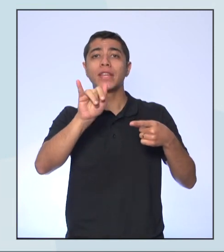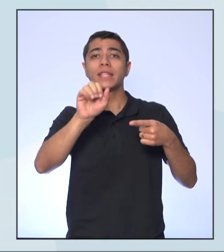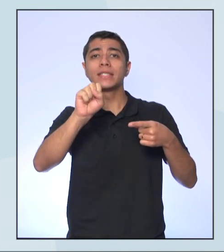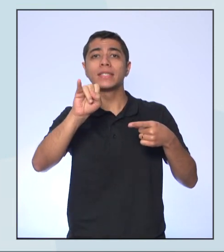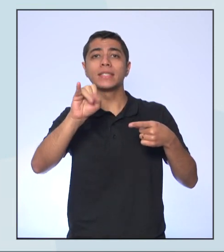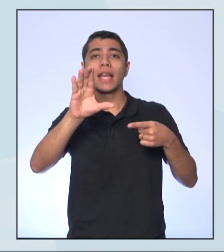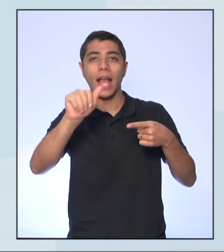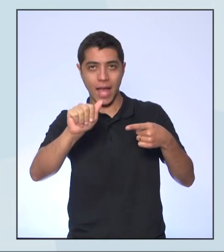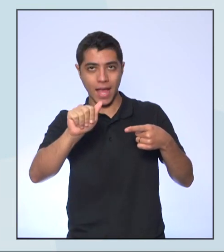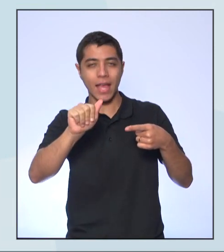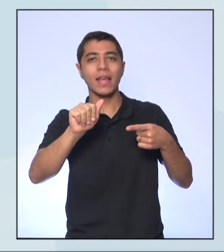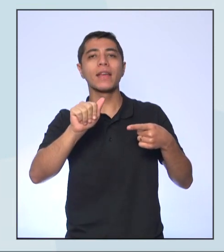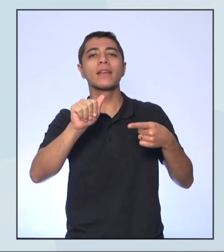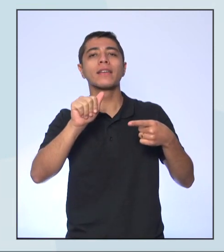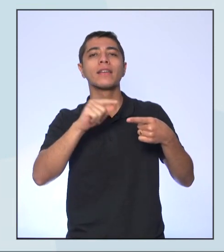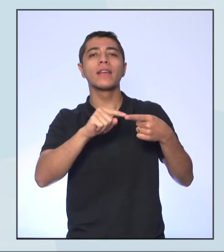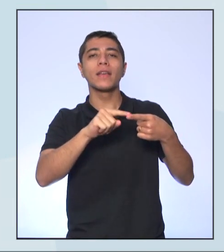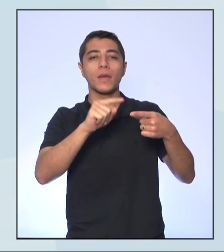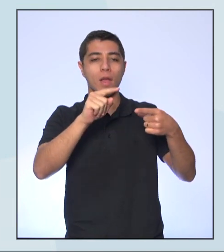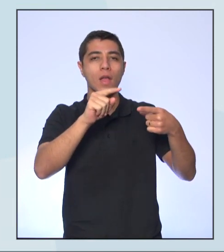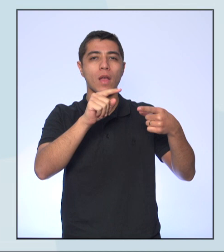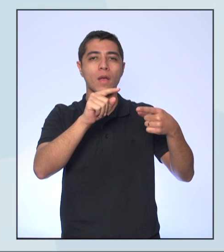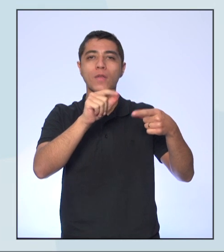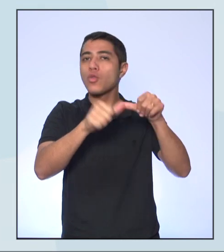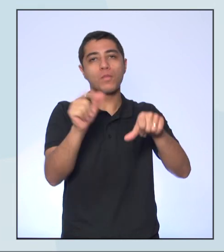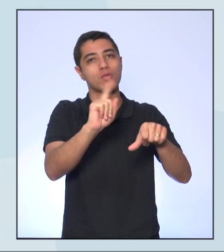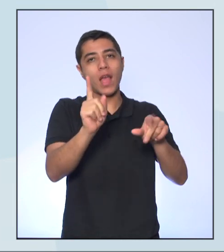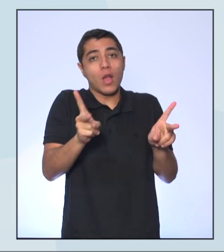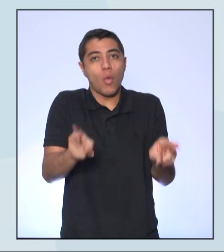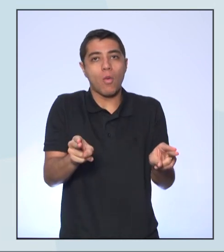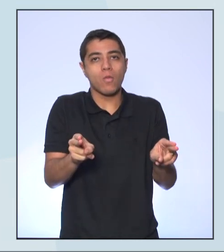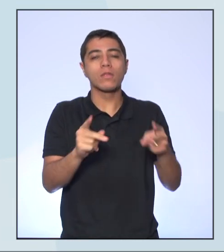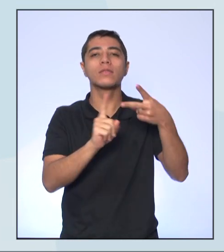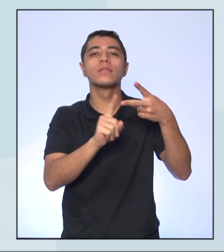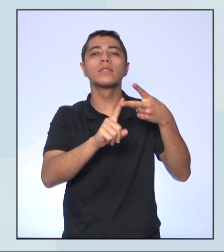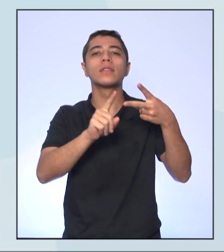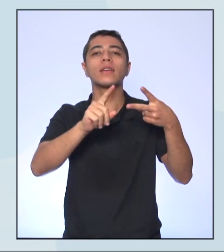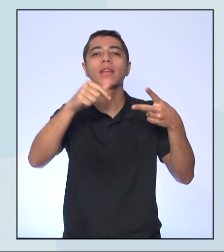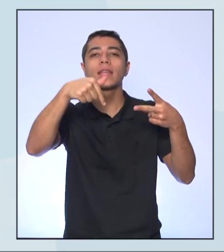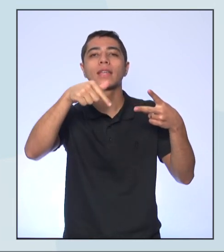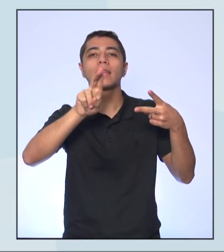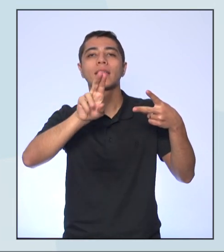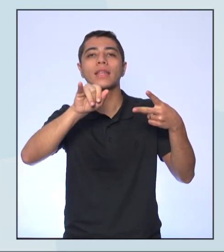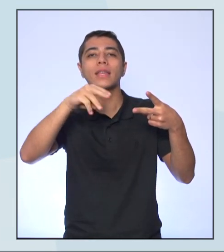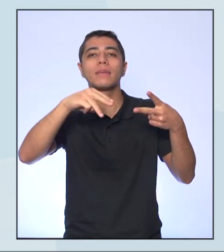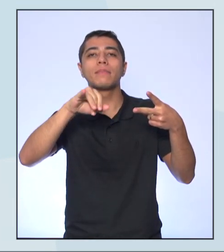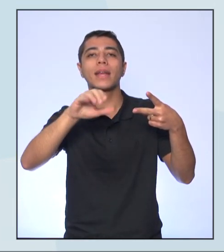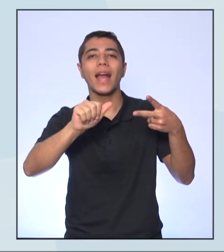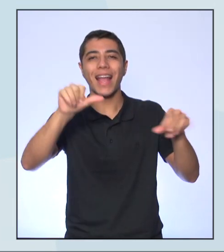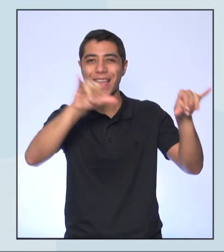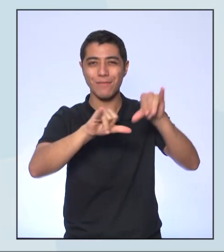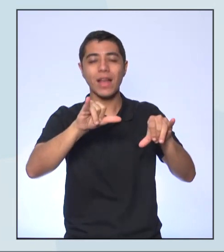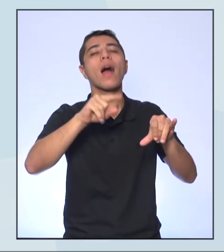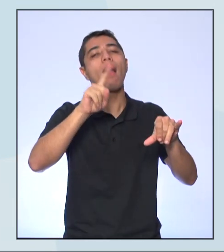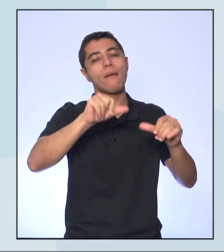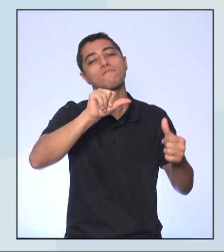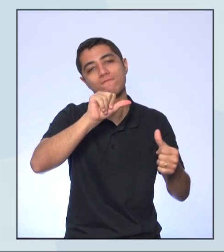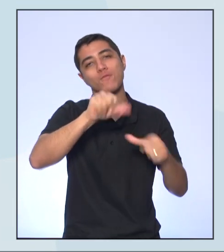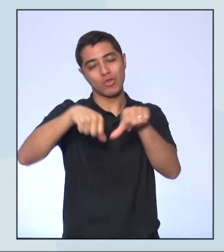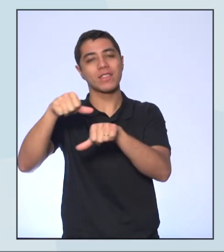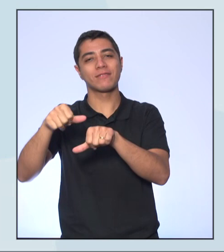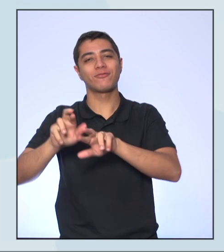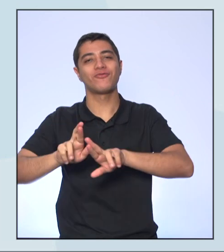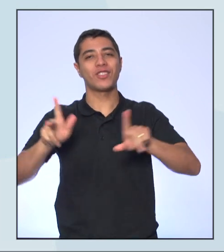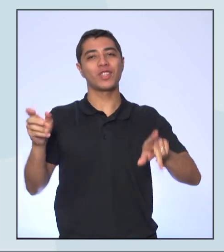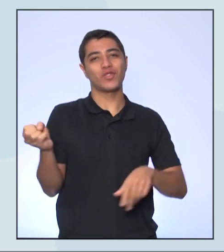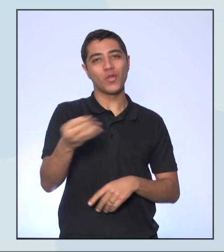composição diferente. A gente falou exemplos, né, dessas transformações no dia a dia. Falamos do sorvete, do pintar o cabelo. E a gente